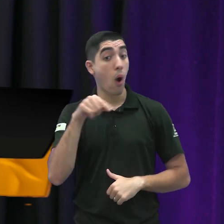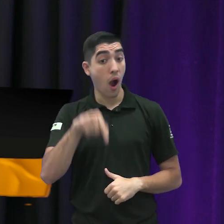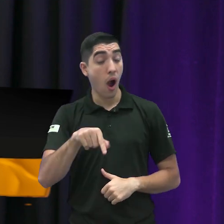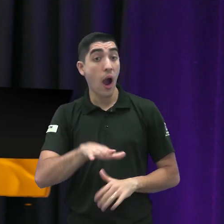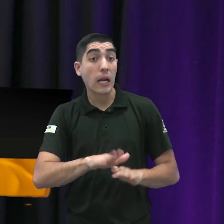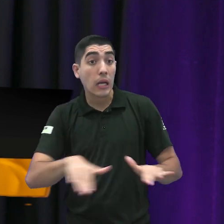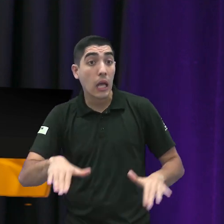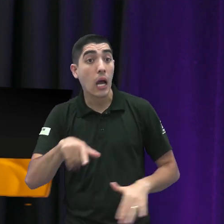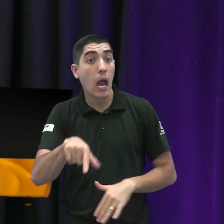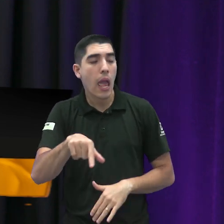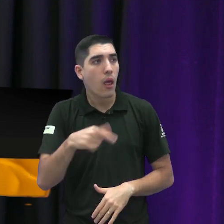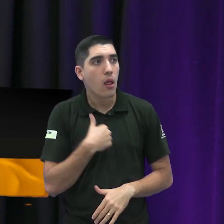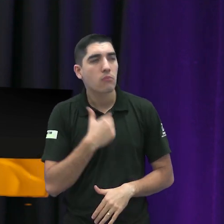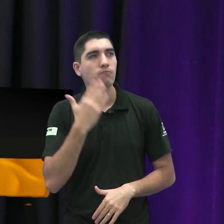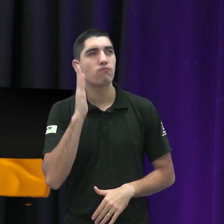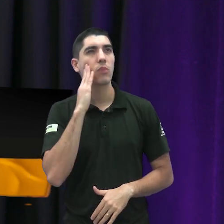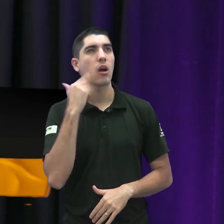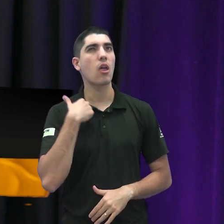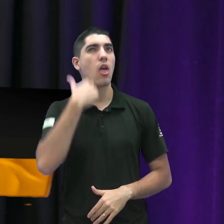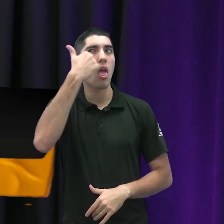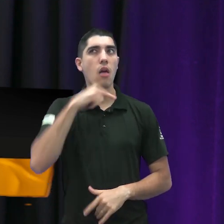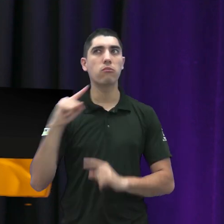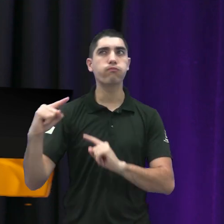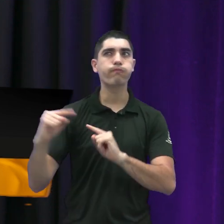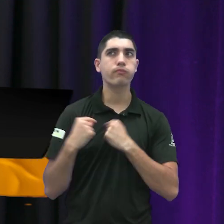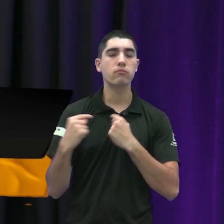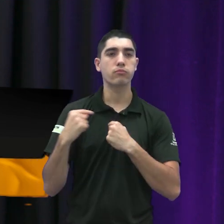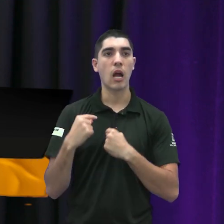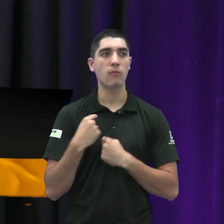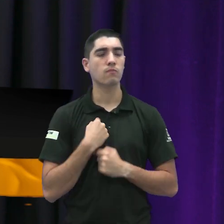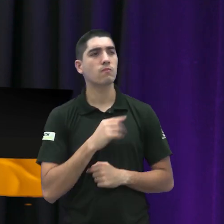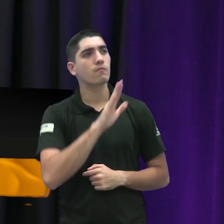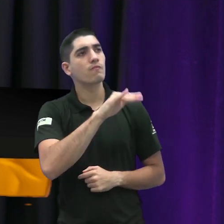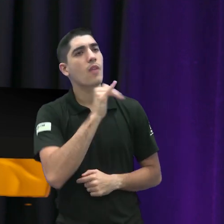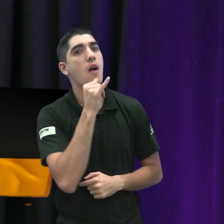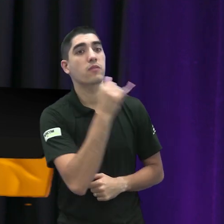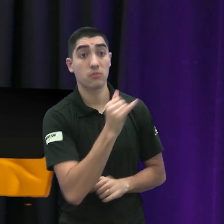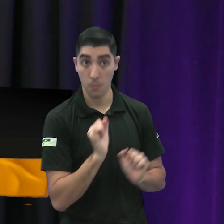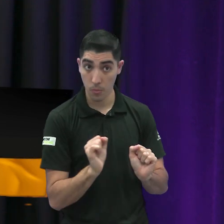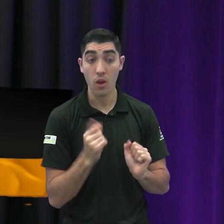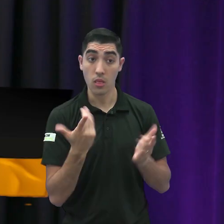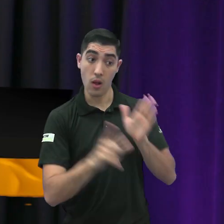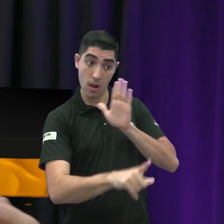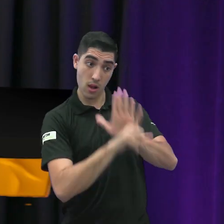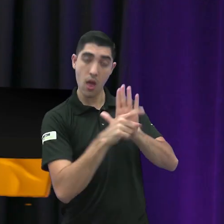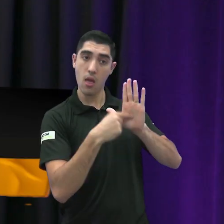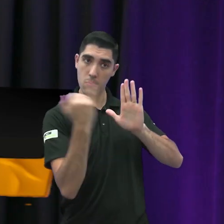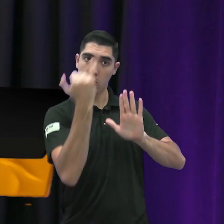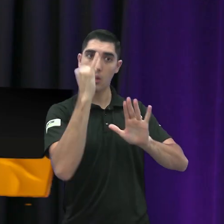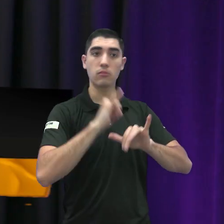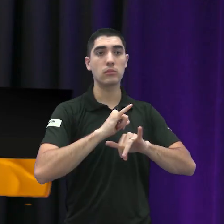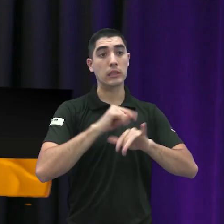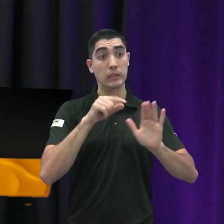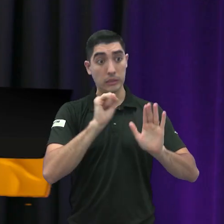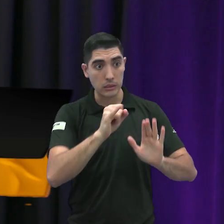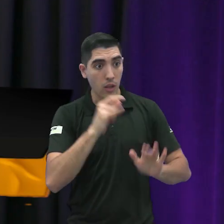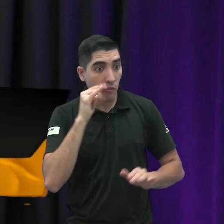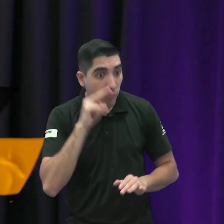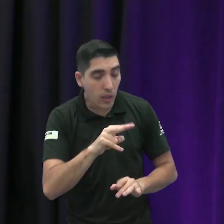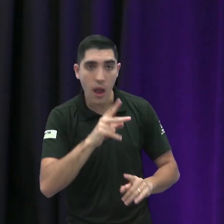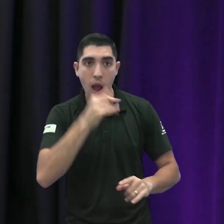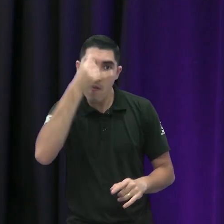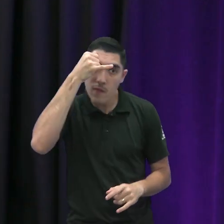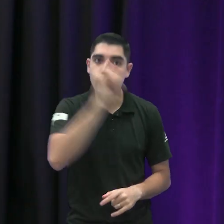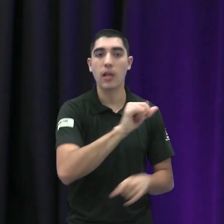não entende, né, o que está acontecendo. Então tem essa lei que visa aí prevenir e também notificar as autoridades se estiver acontecendo